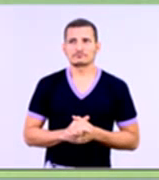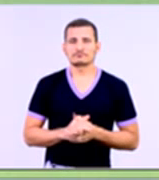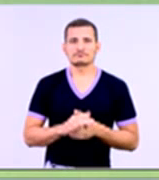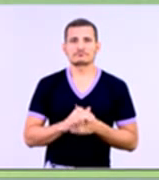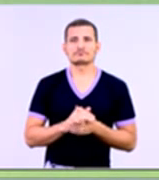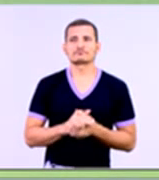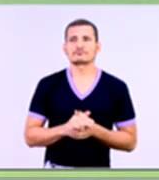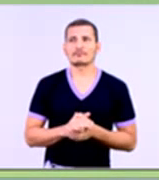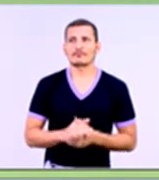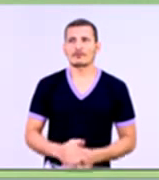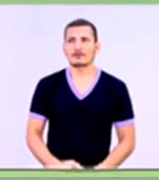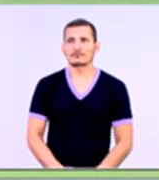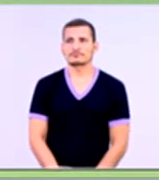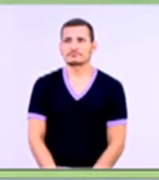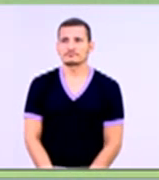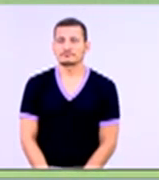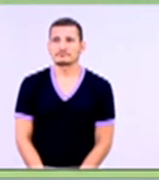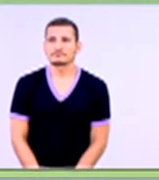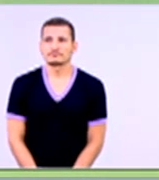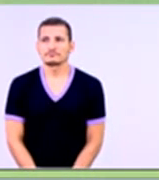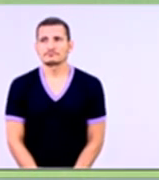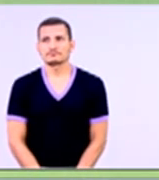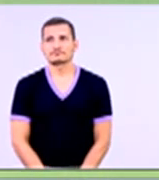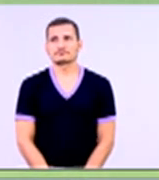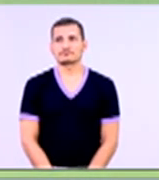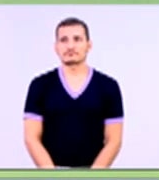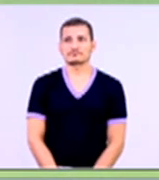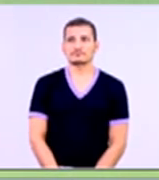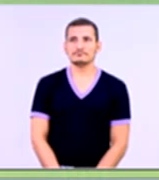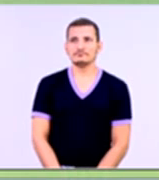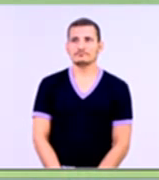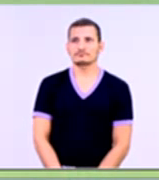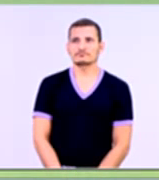título e tem conteúdo.